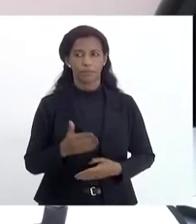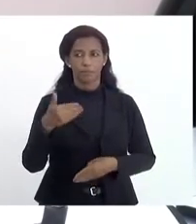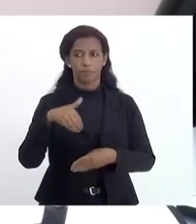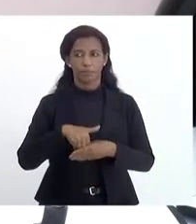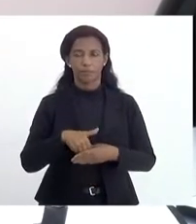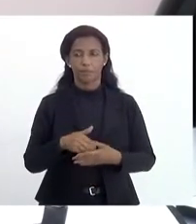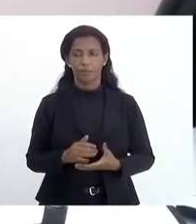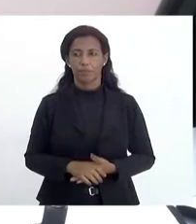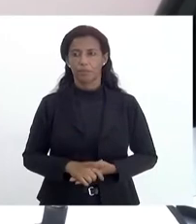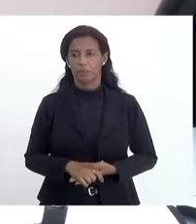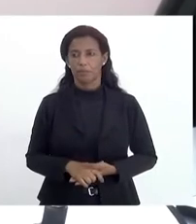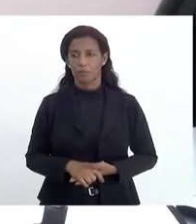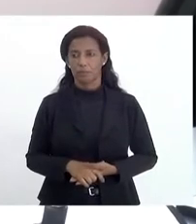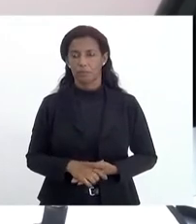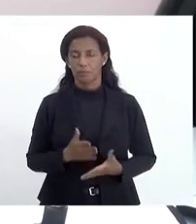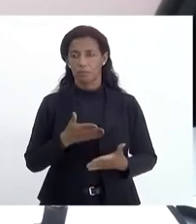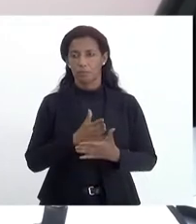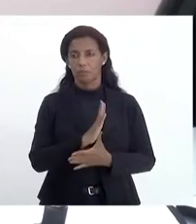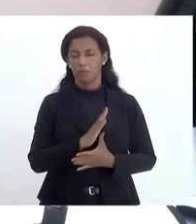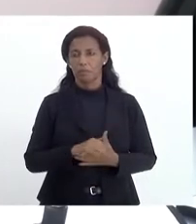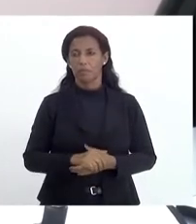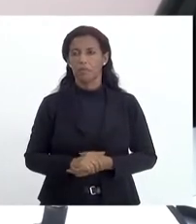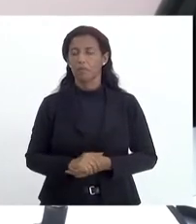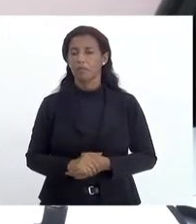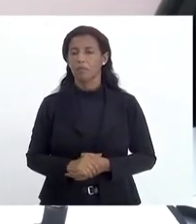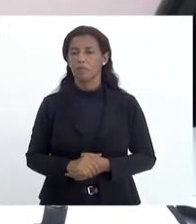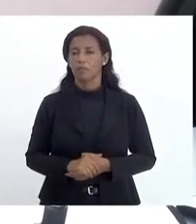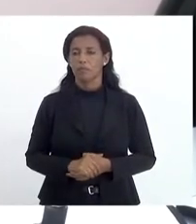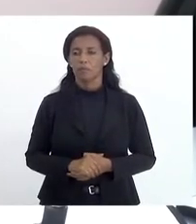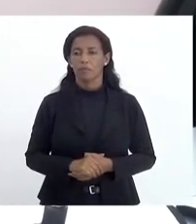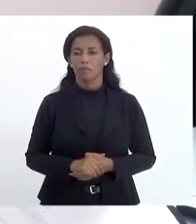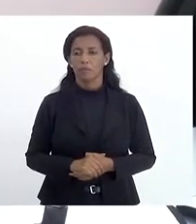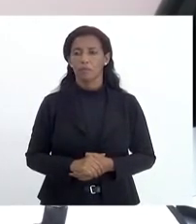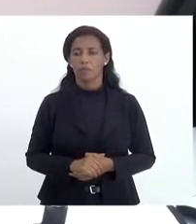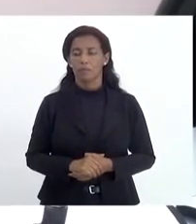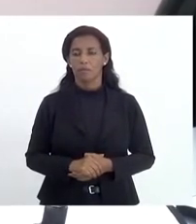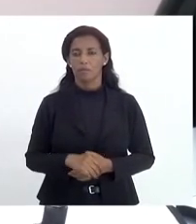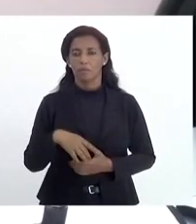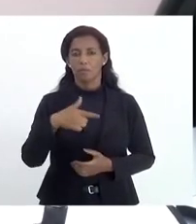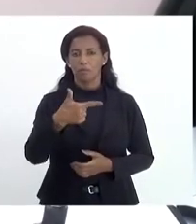em votação, aprovado.